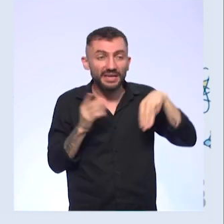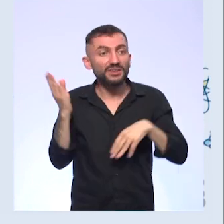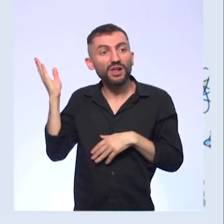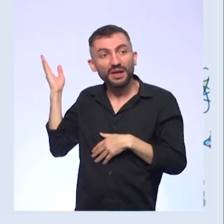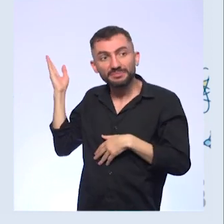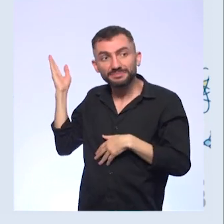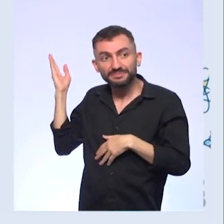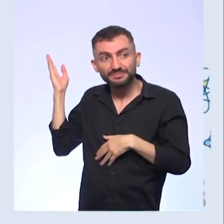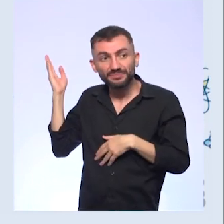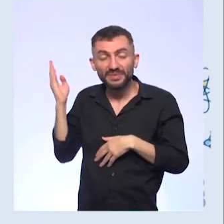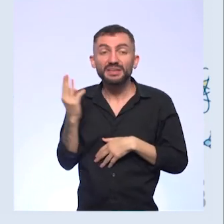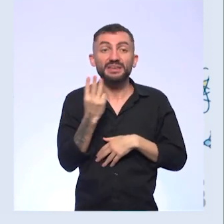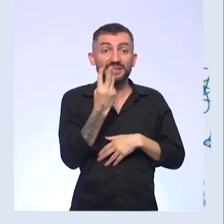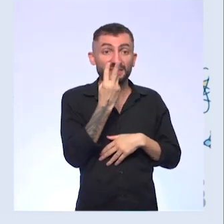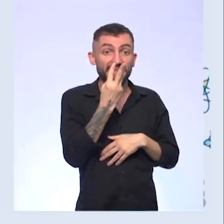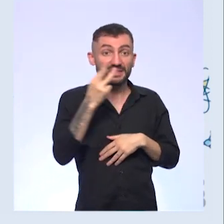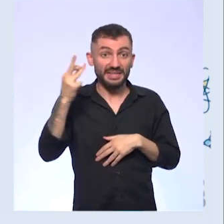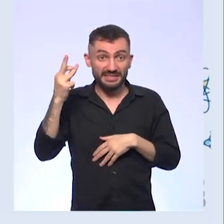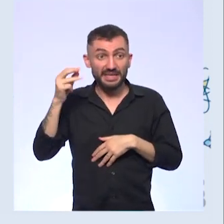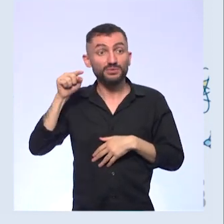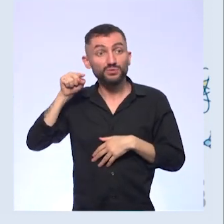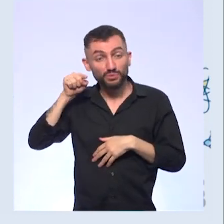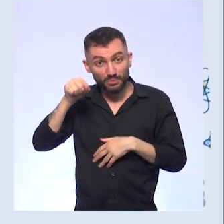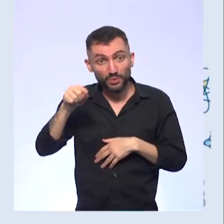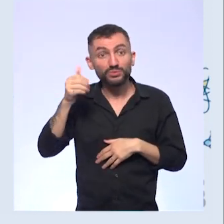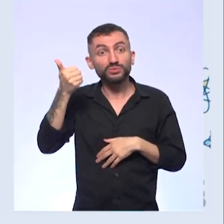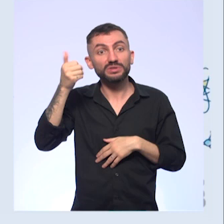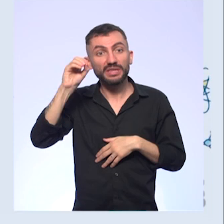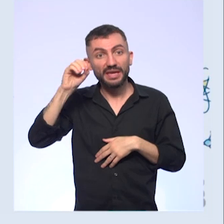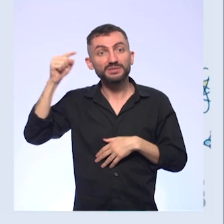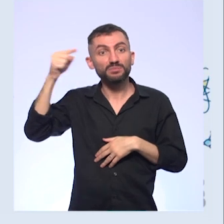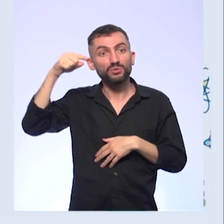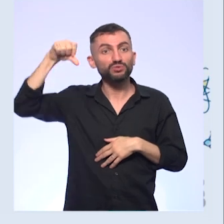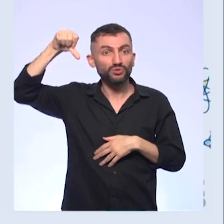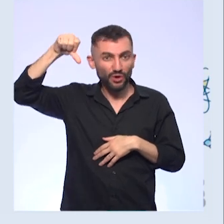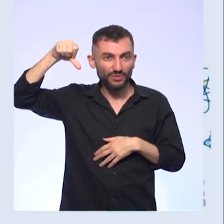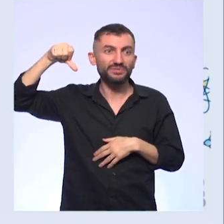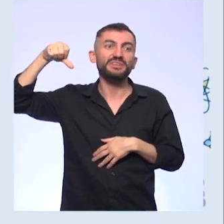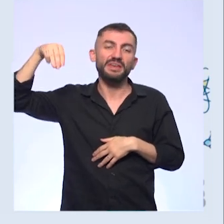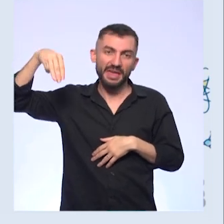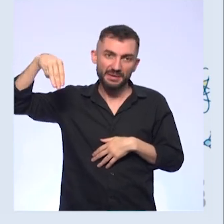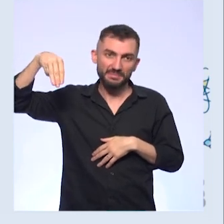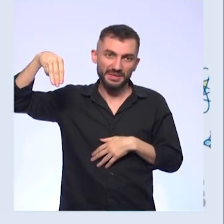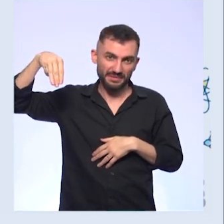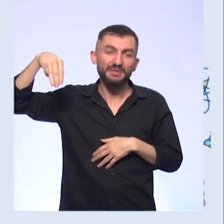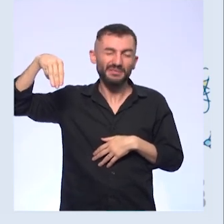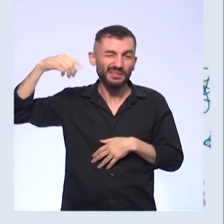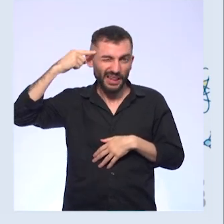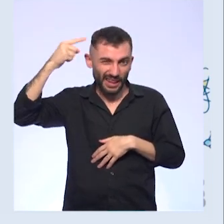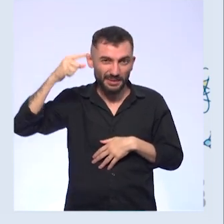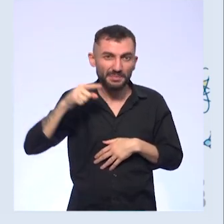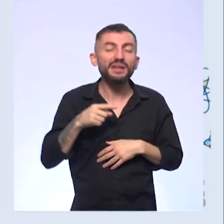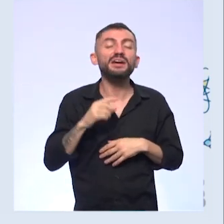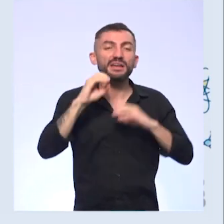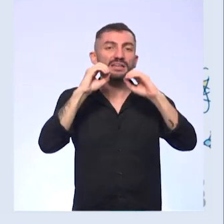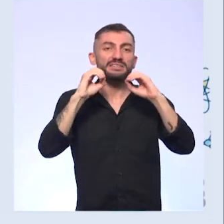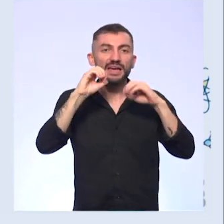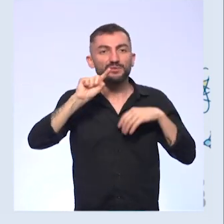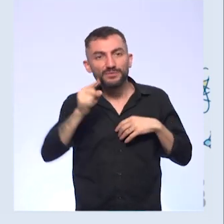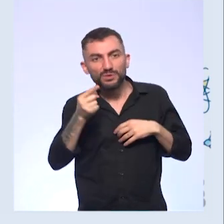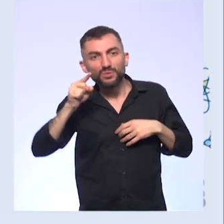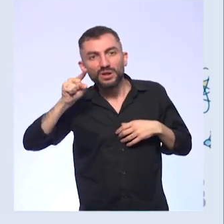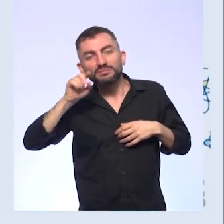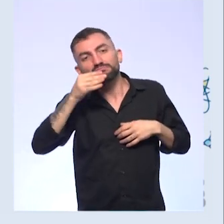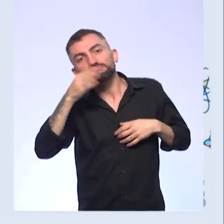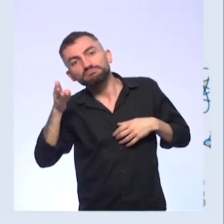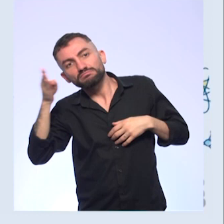eu tô indo de 10 anos sete para menos nove então neste caso diminuindo duas casas que a gente faz aumenta duas